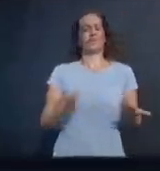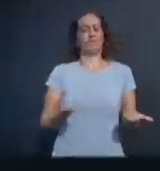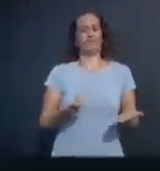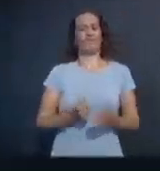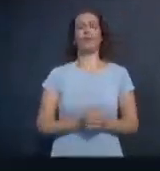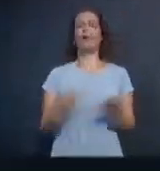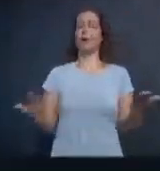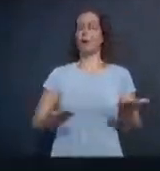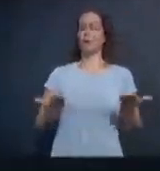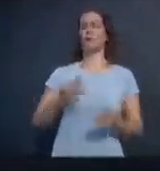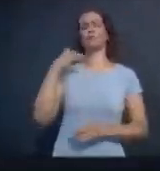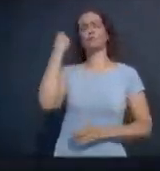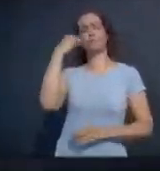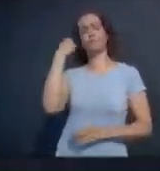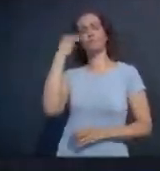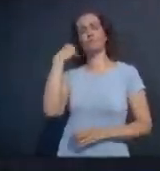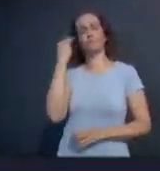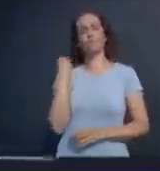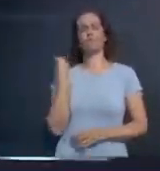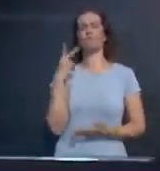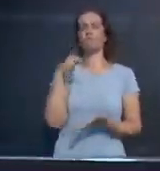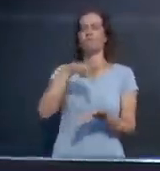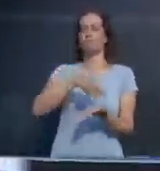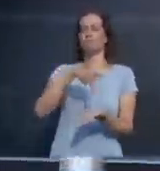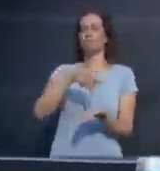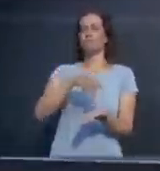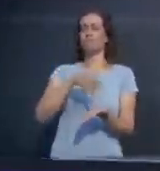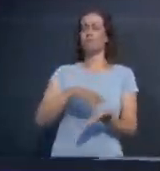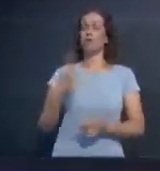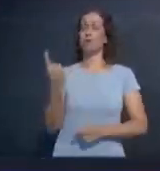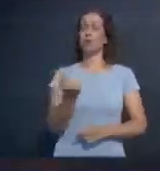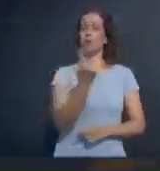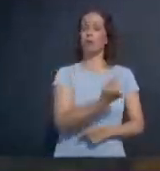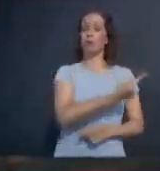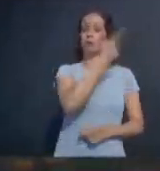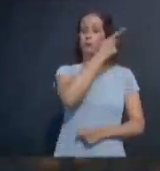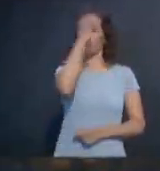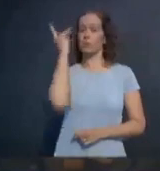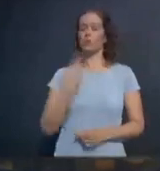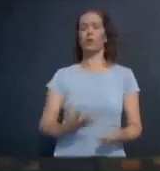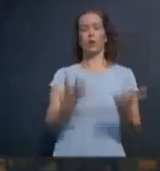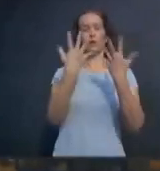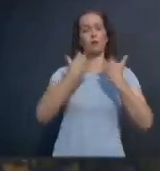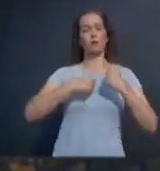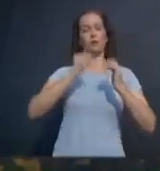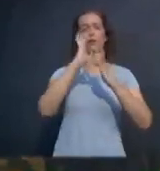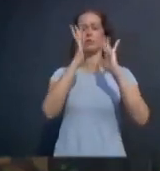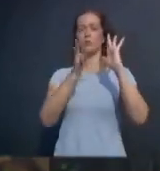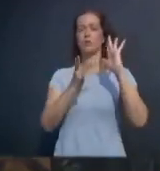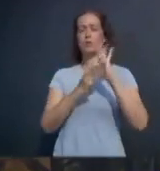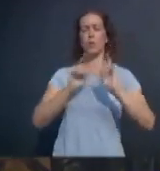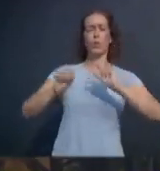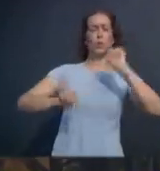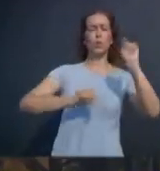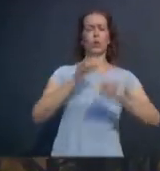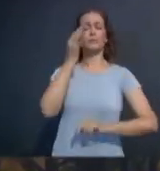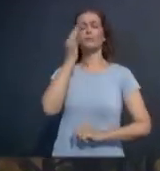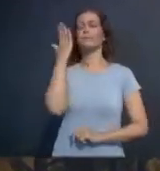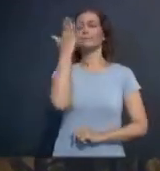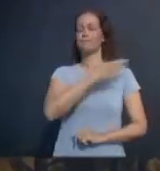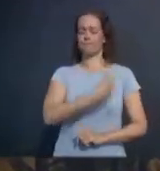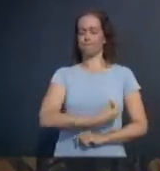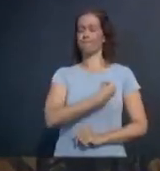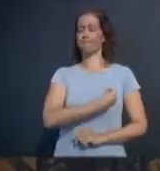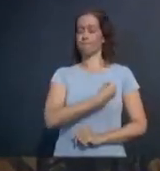nós temos experimentado essa realidade. Cada pessoa que veio para Jesus é um testemunho vivo.